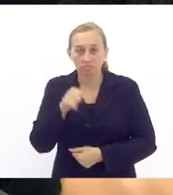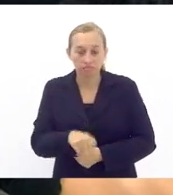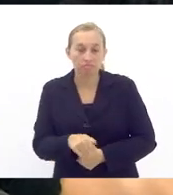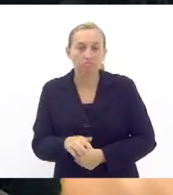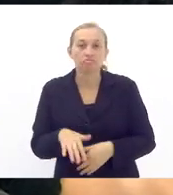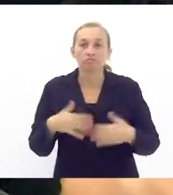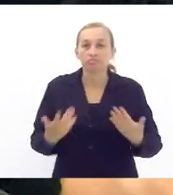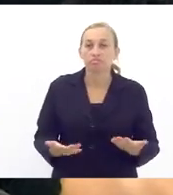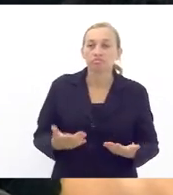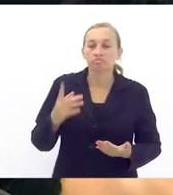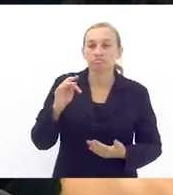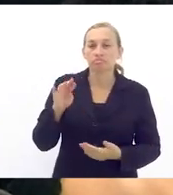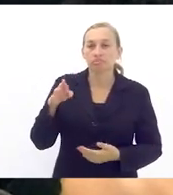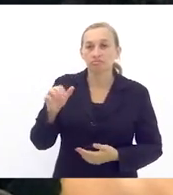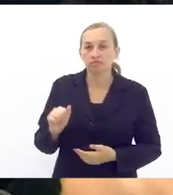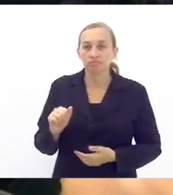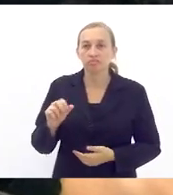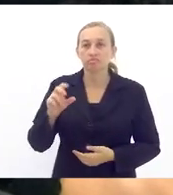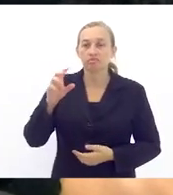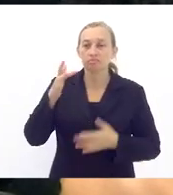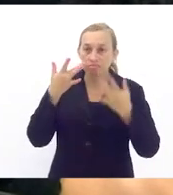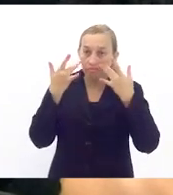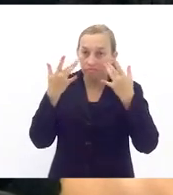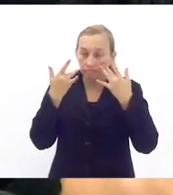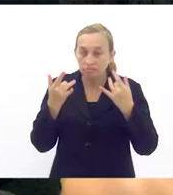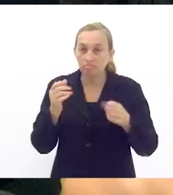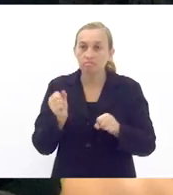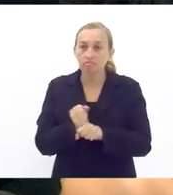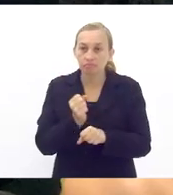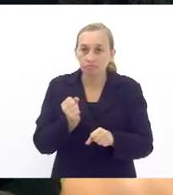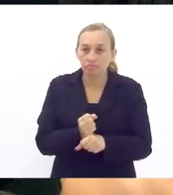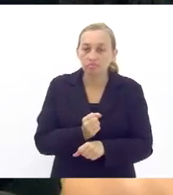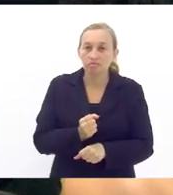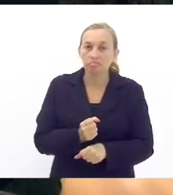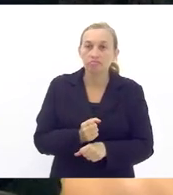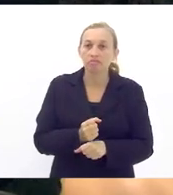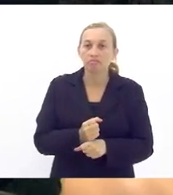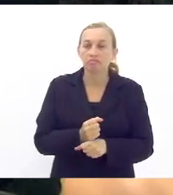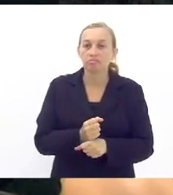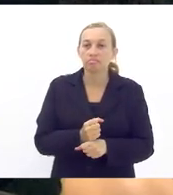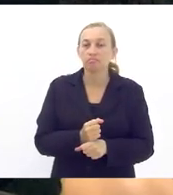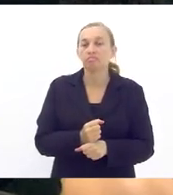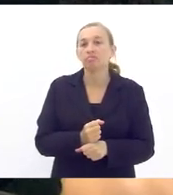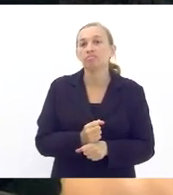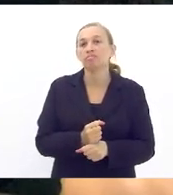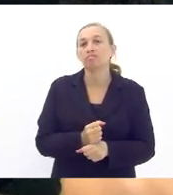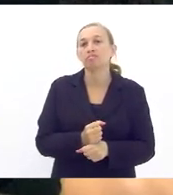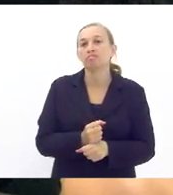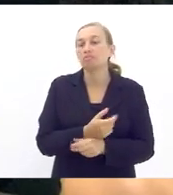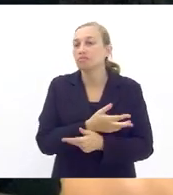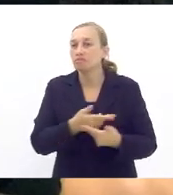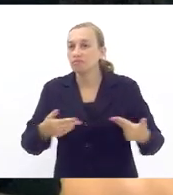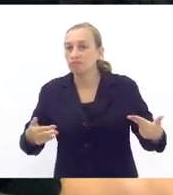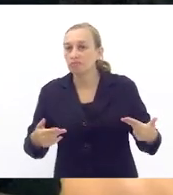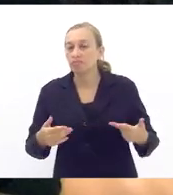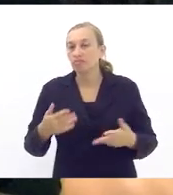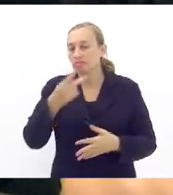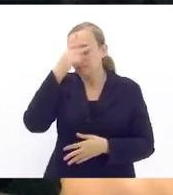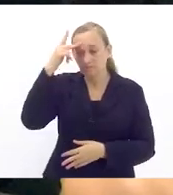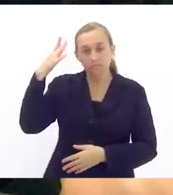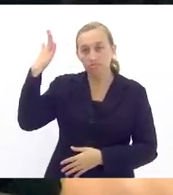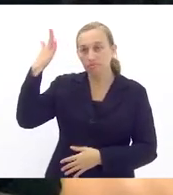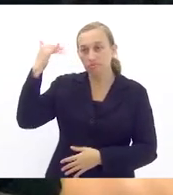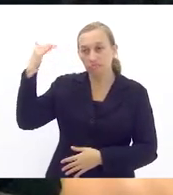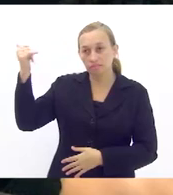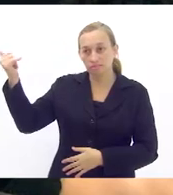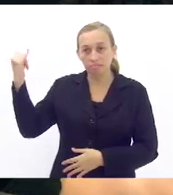é teoria do teatro do Marvin callson é obras do estrangedógrafos gregos como és como sofrer Cris é obras importantes